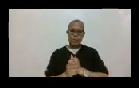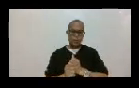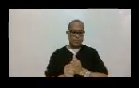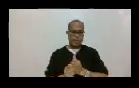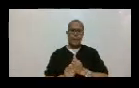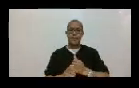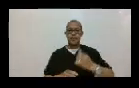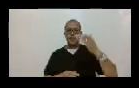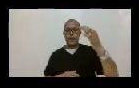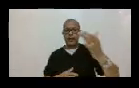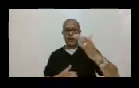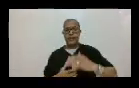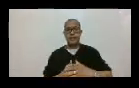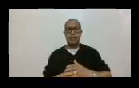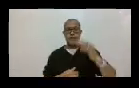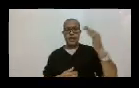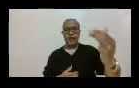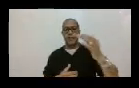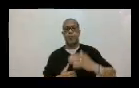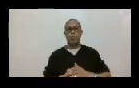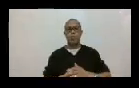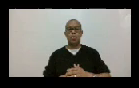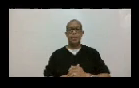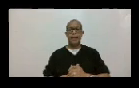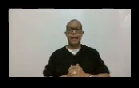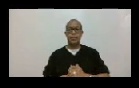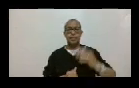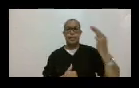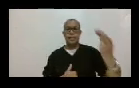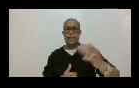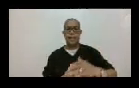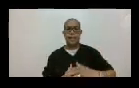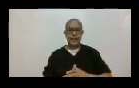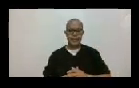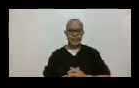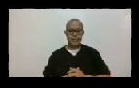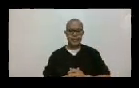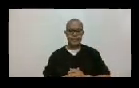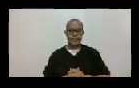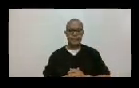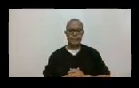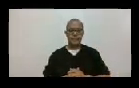dessa discussão nossa o que eu quero agradecer você muito obrigado e até mais